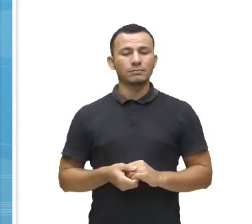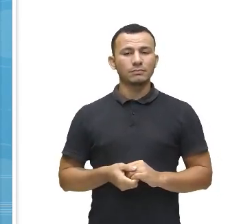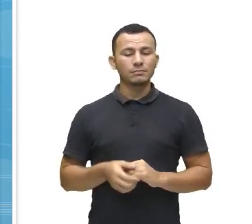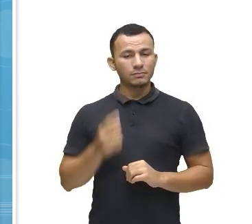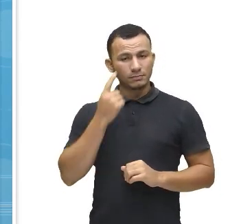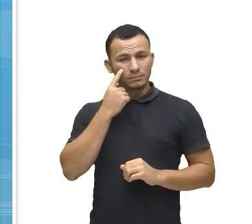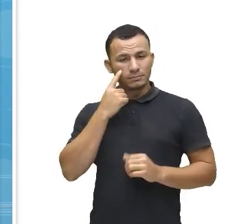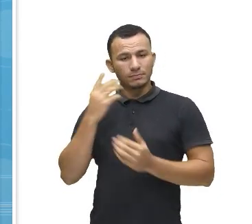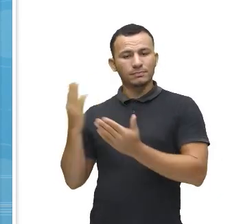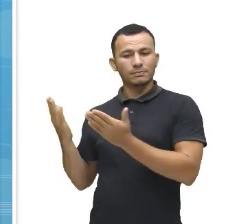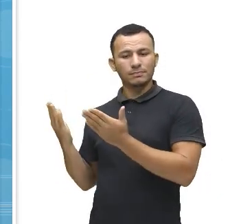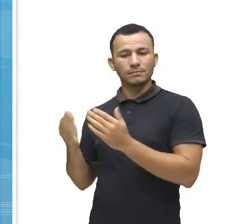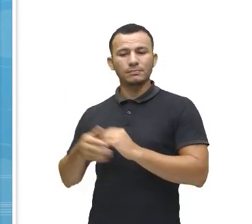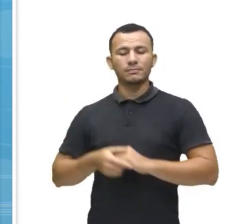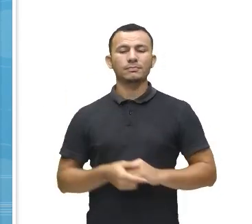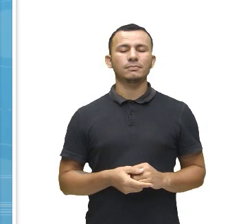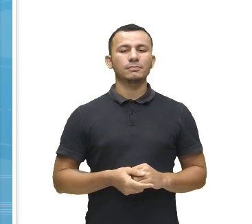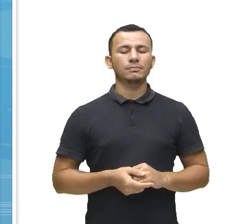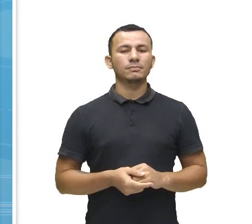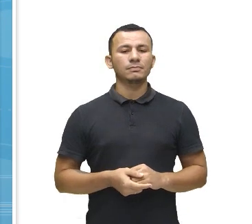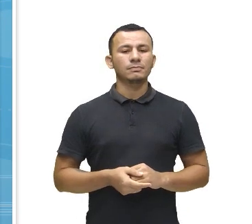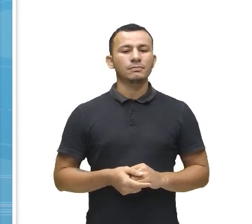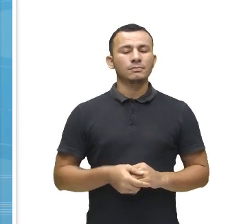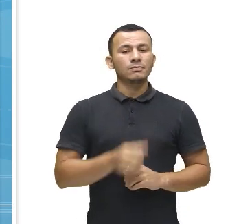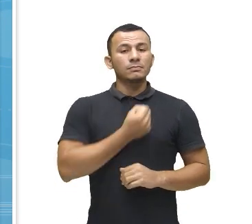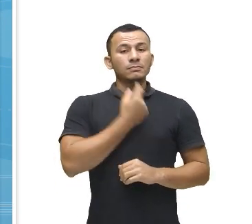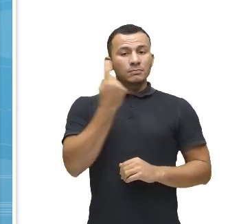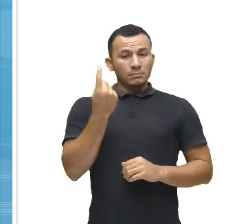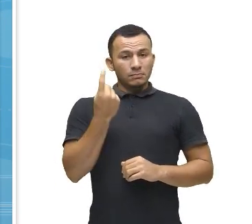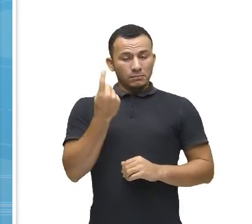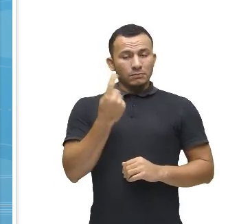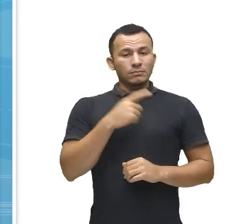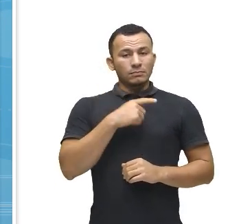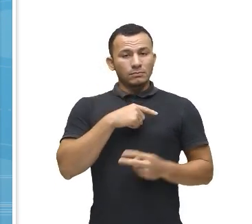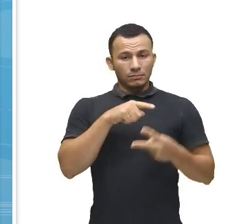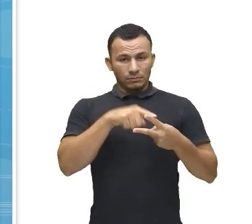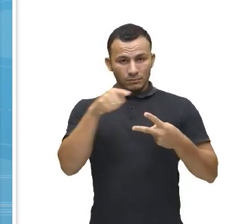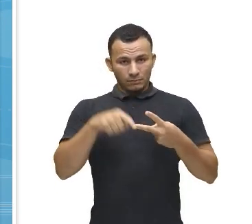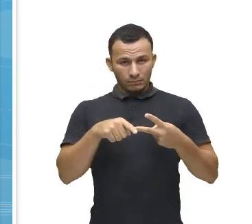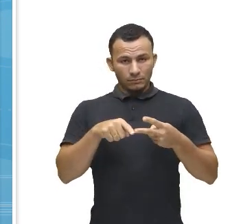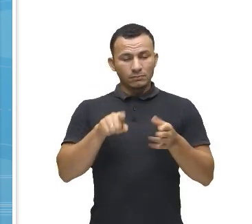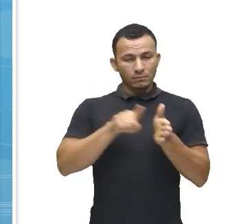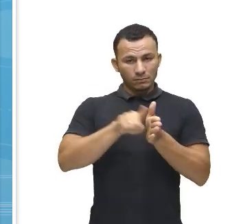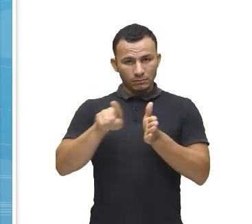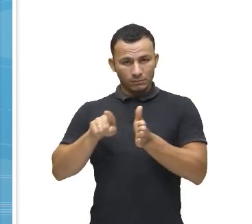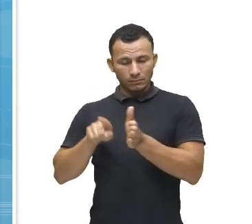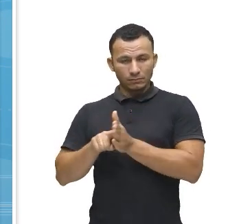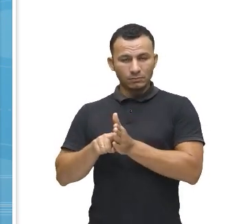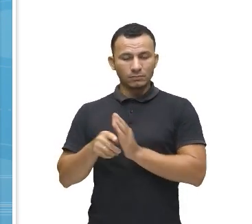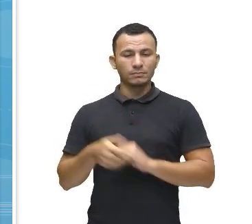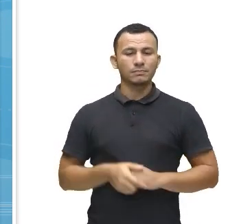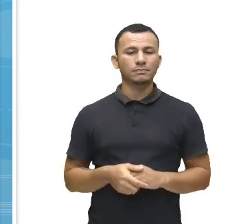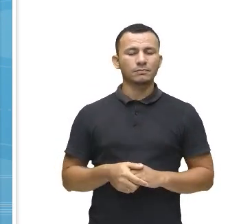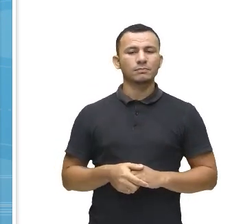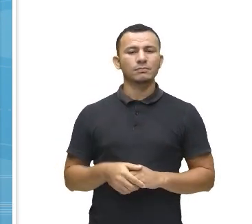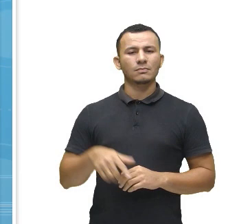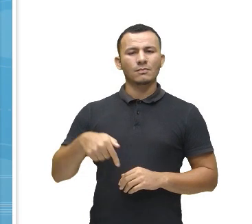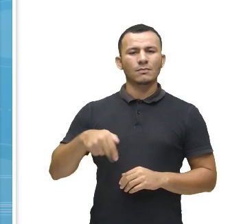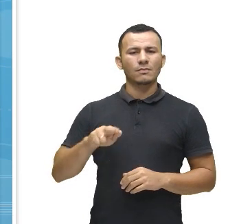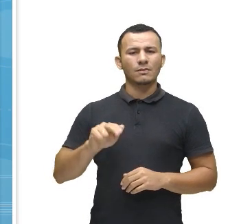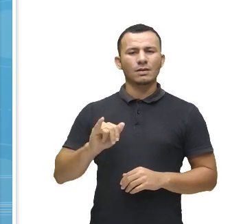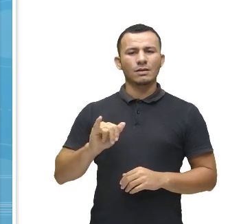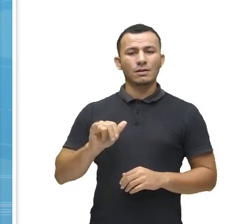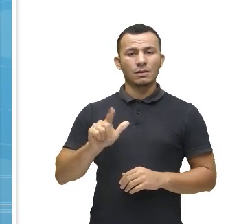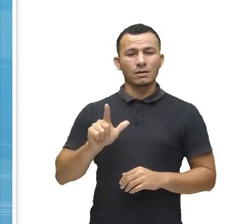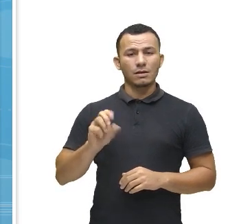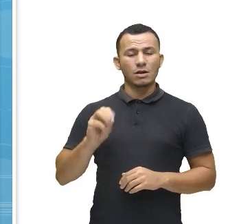questões. Primeira questão, são duas perguntas. Basicamente, o que eram os quilombos, que eu expliquei para vocês,